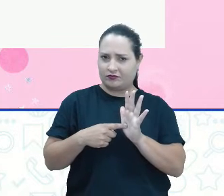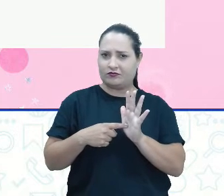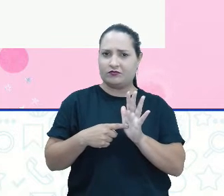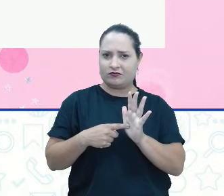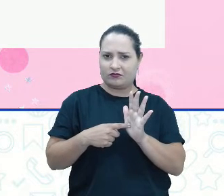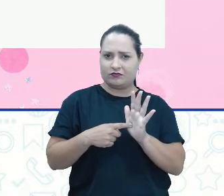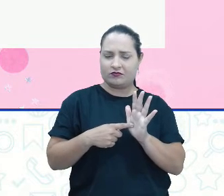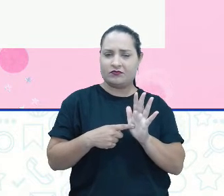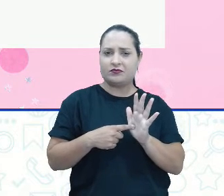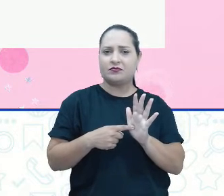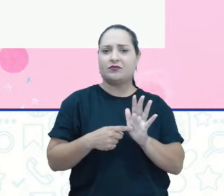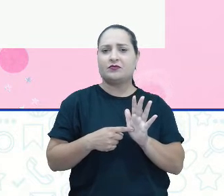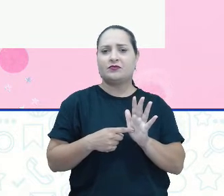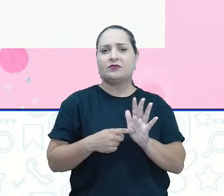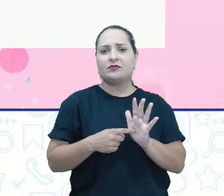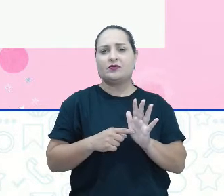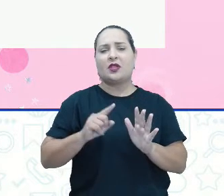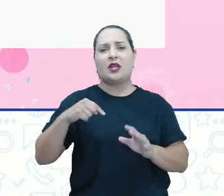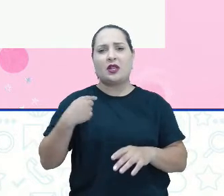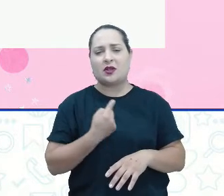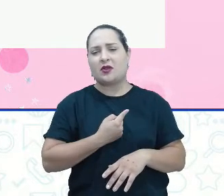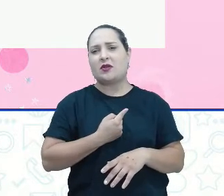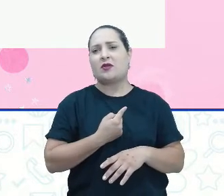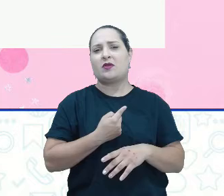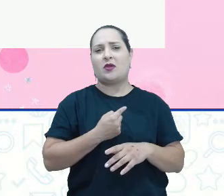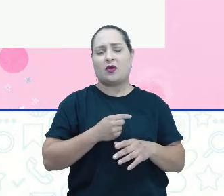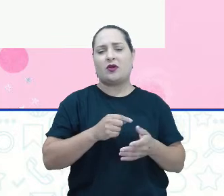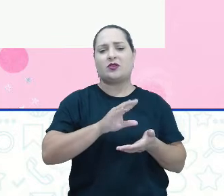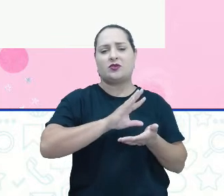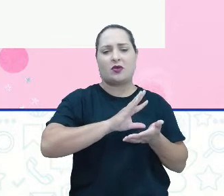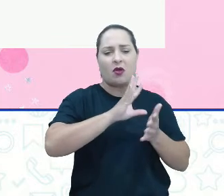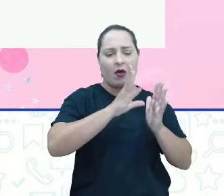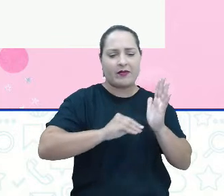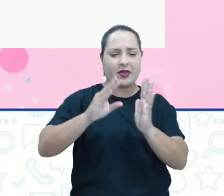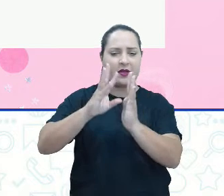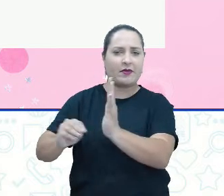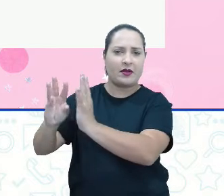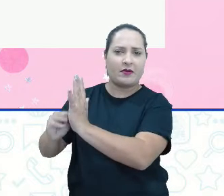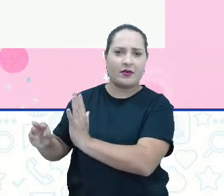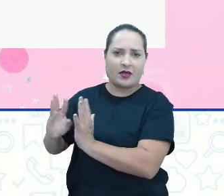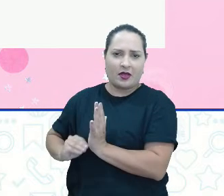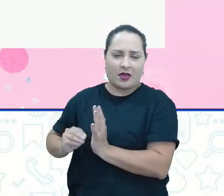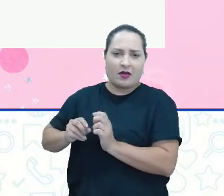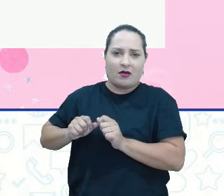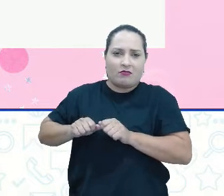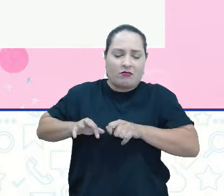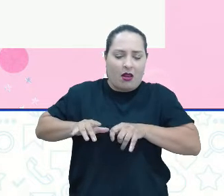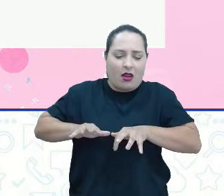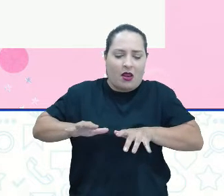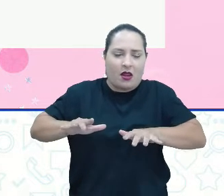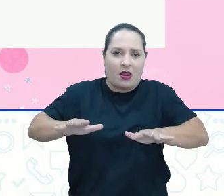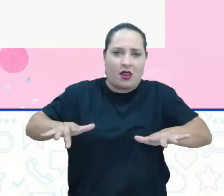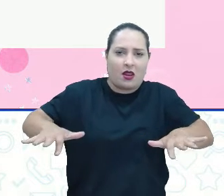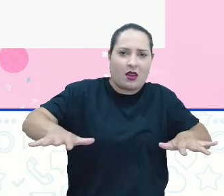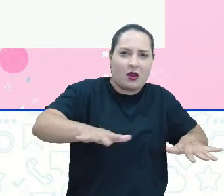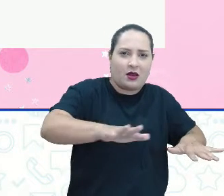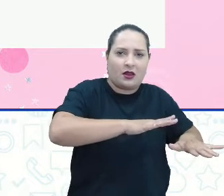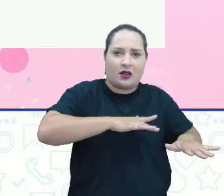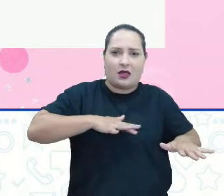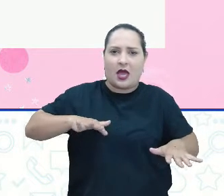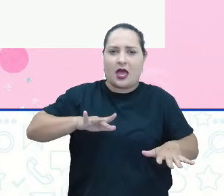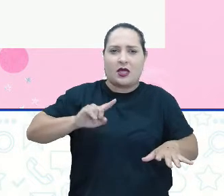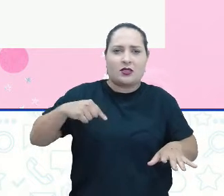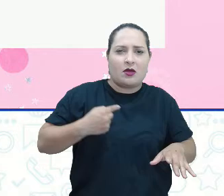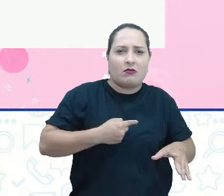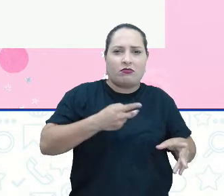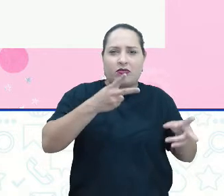reproduz, mais a gente faz essa ideia circular. E quanto mais essa ideia circula, mais ela é fixada no nosso